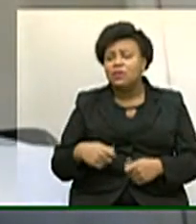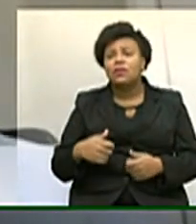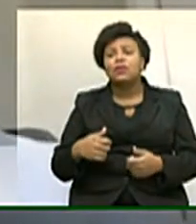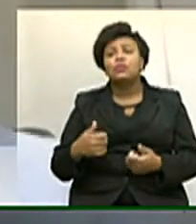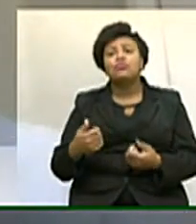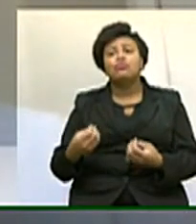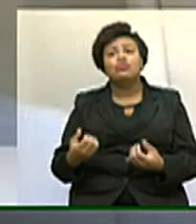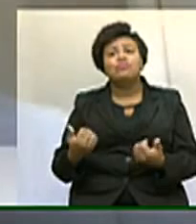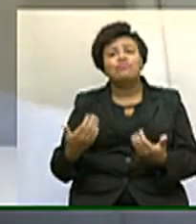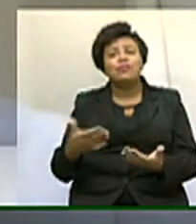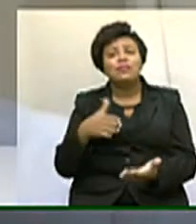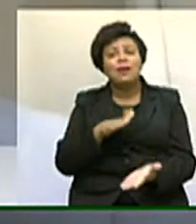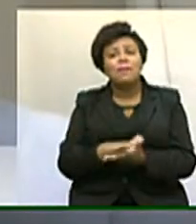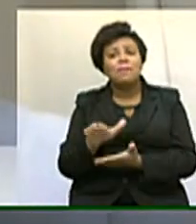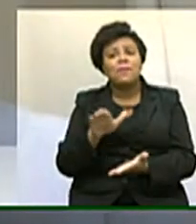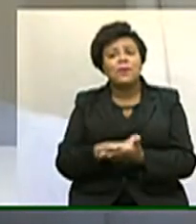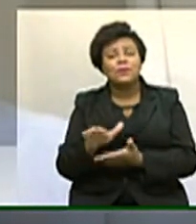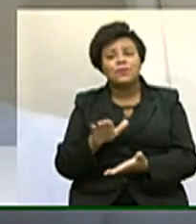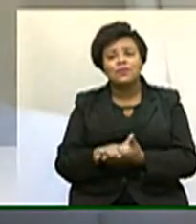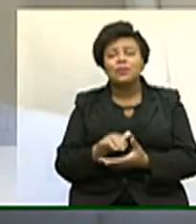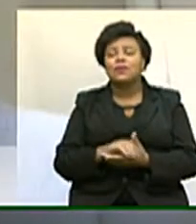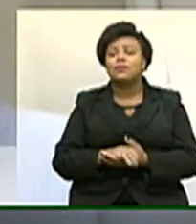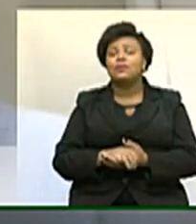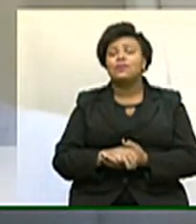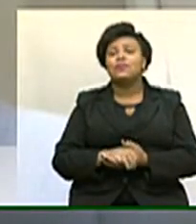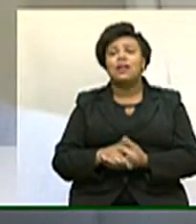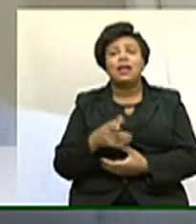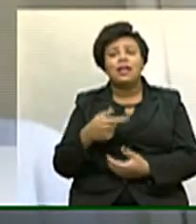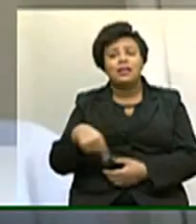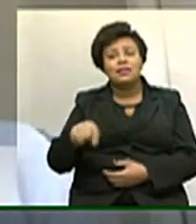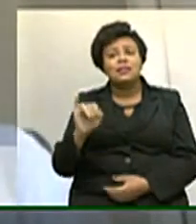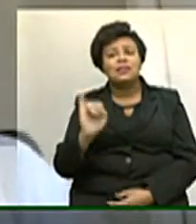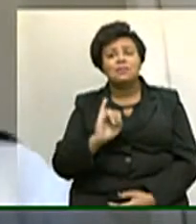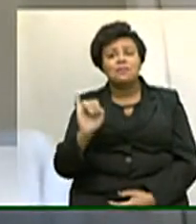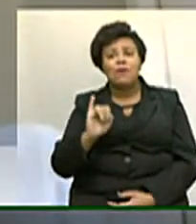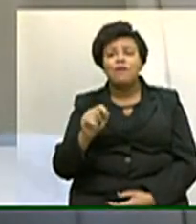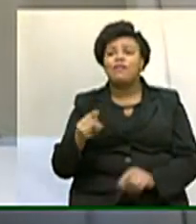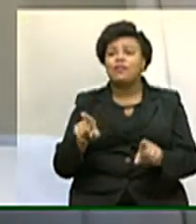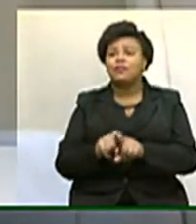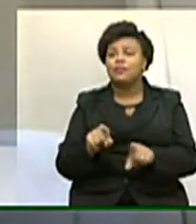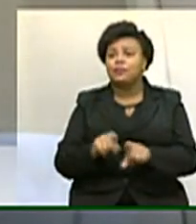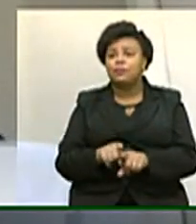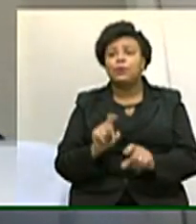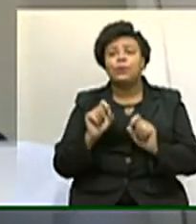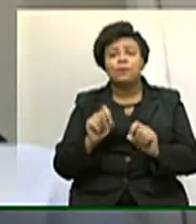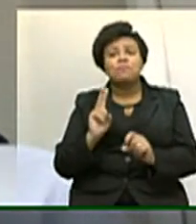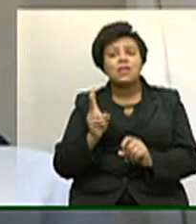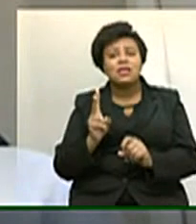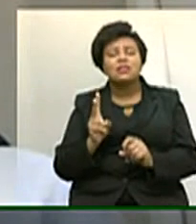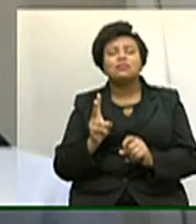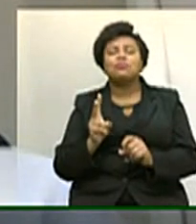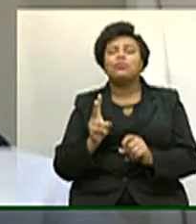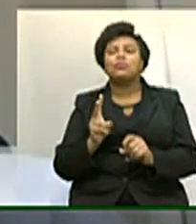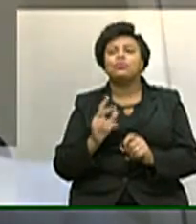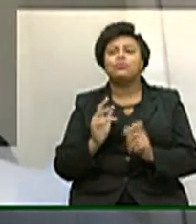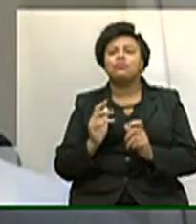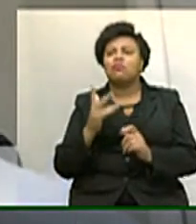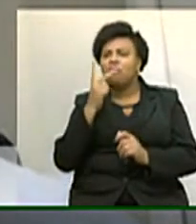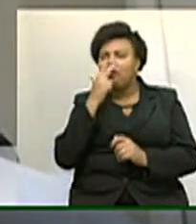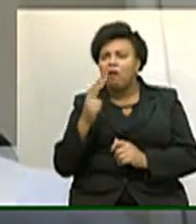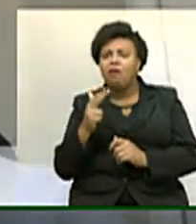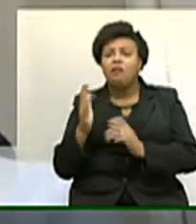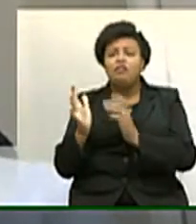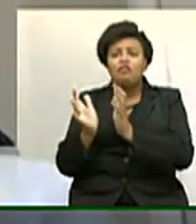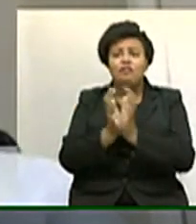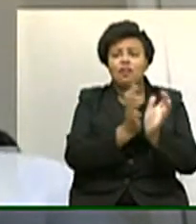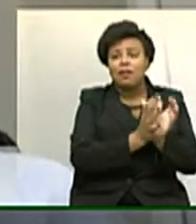uma destinação produtiva para esses imóveis. Em segundo lugar, também na mesma esteira dos meus colegas,